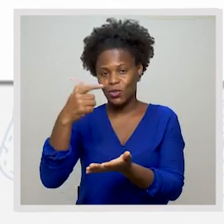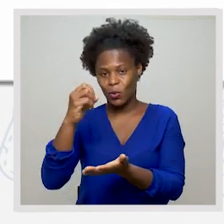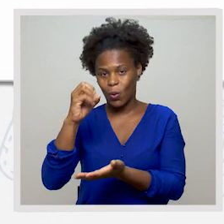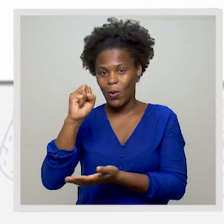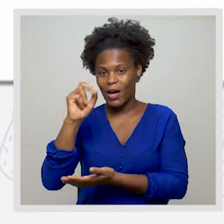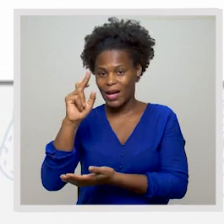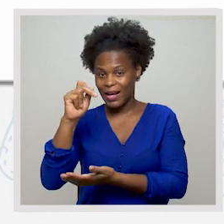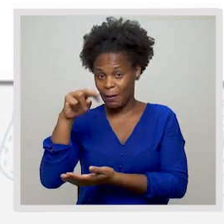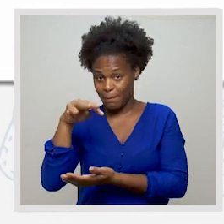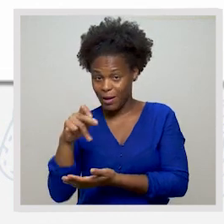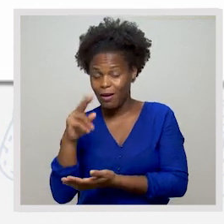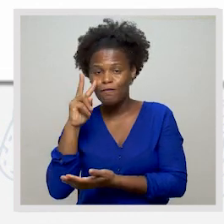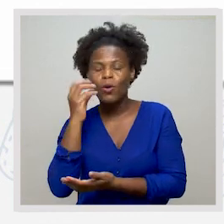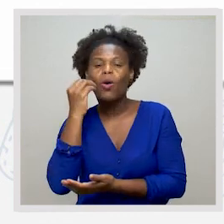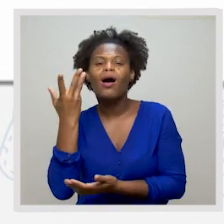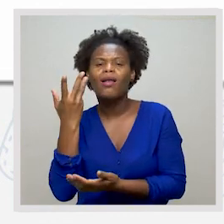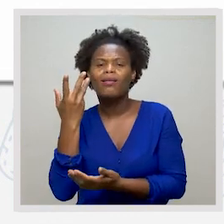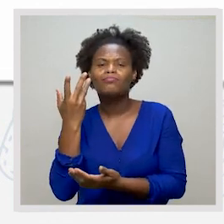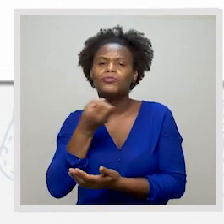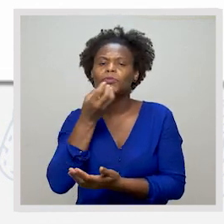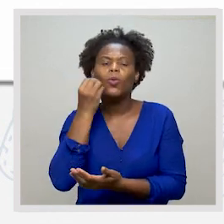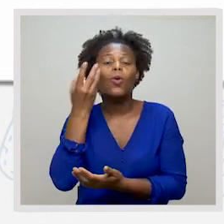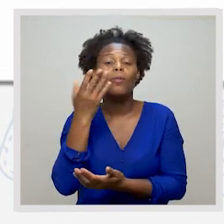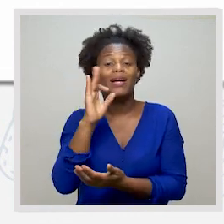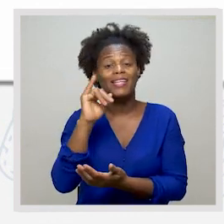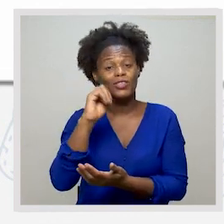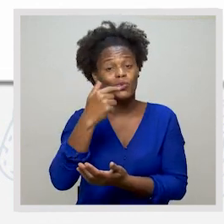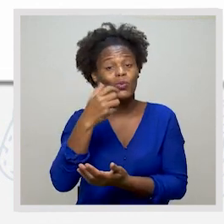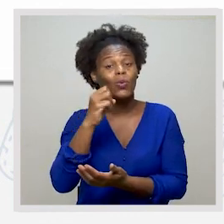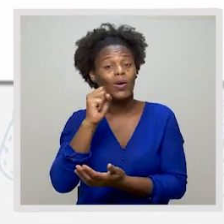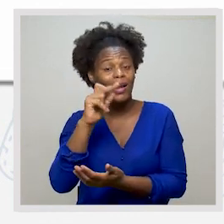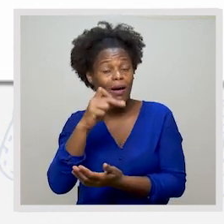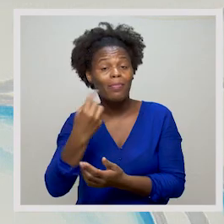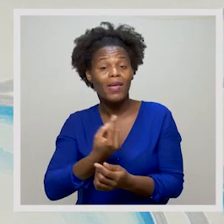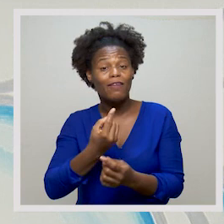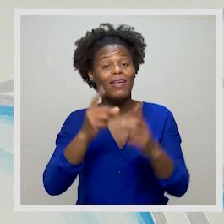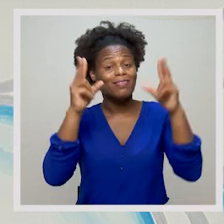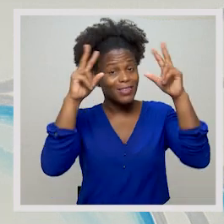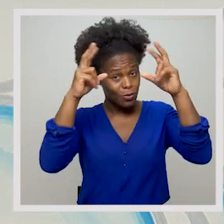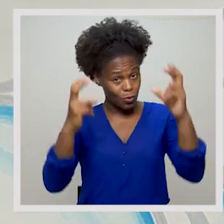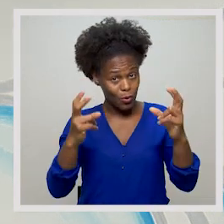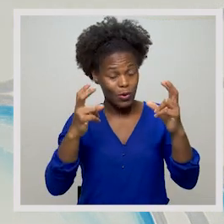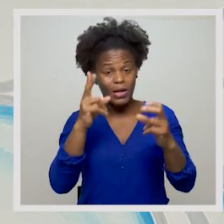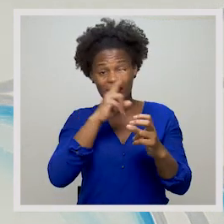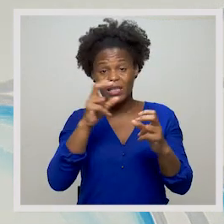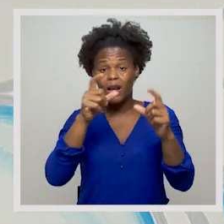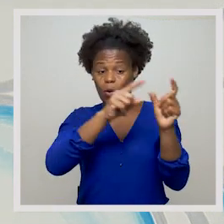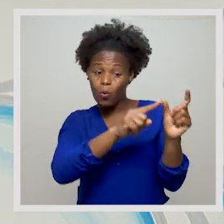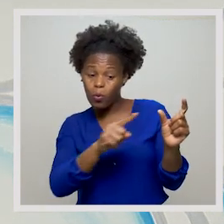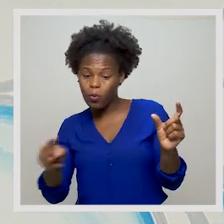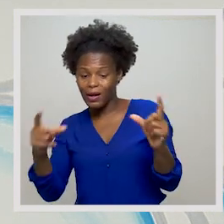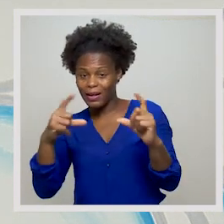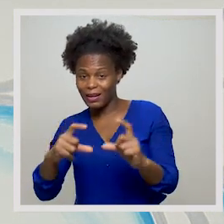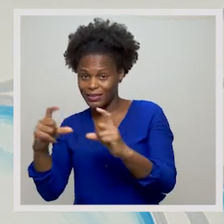histograma. Vimos quais são as características de um histograma, deve ter o título, os eixos horizontais estão as classes,